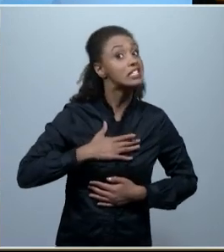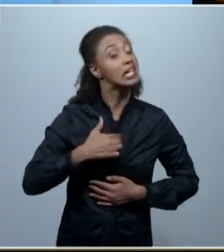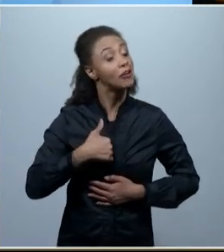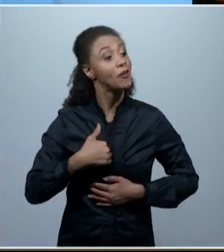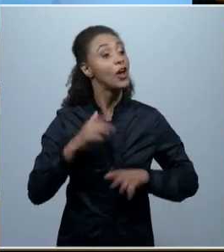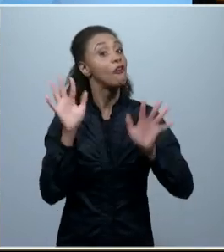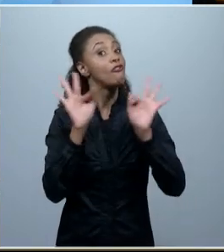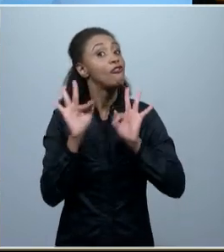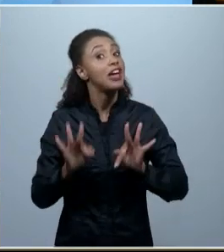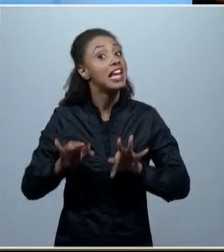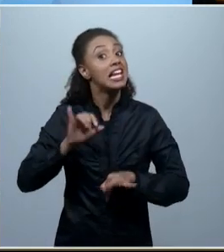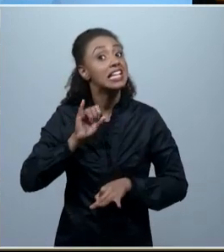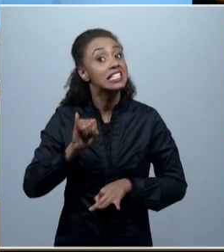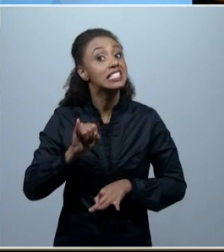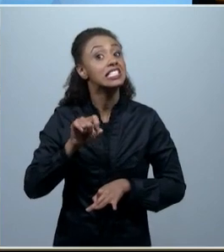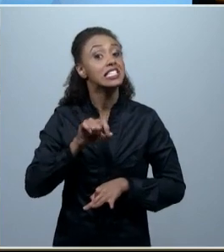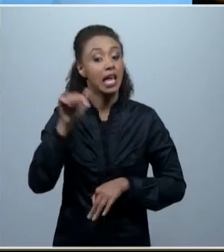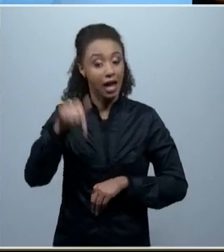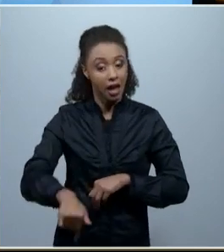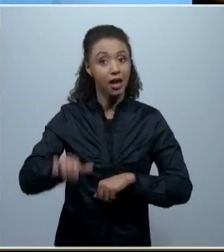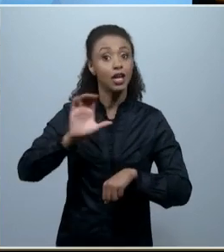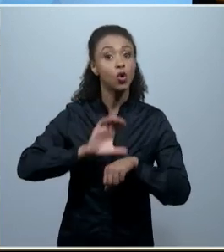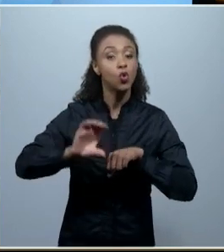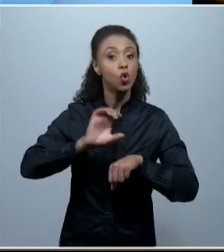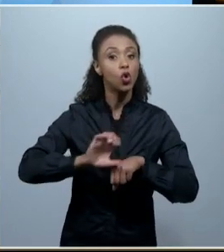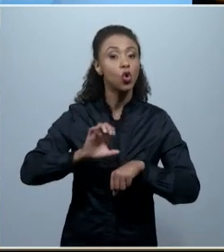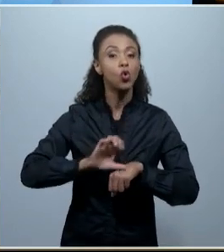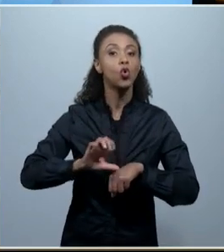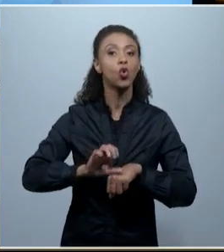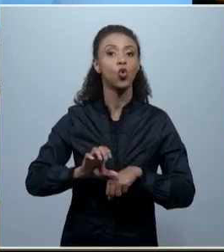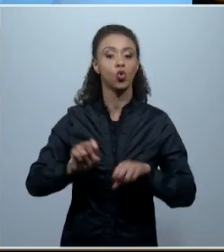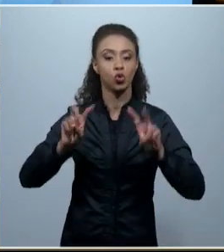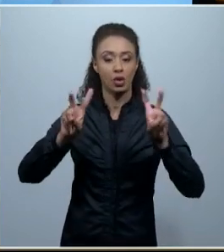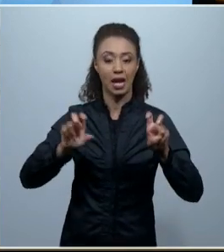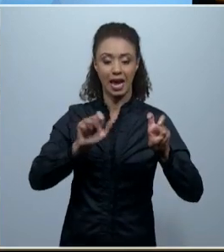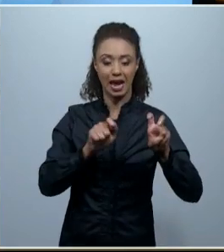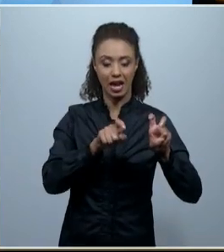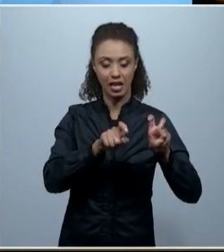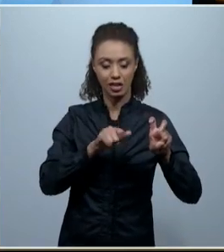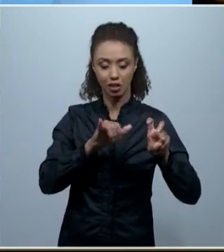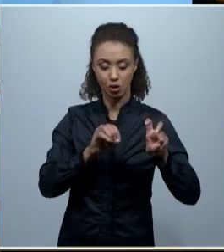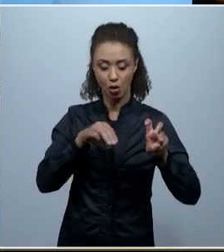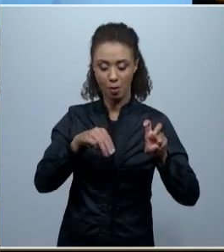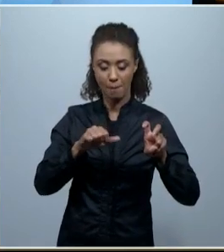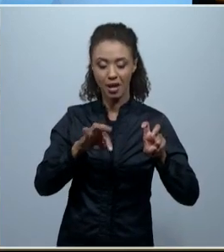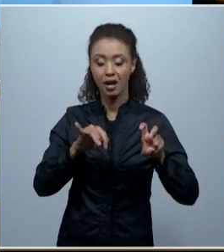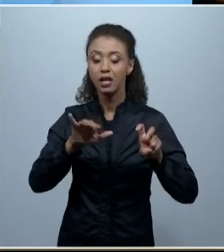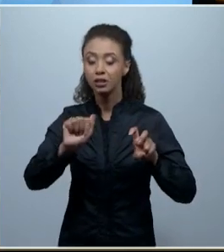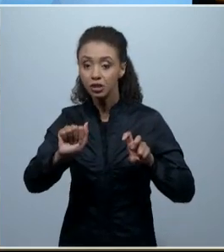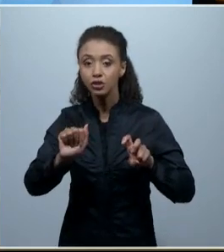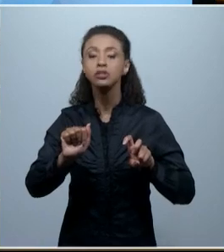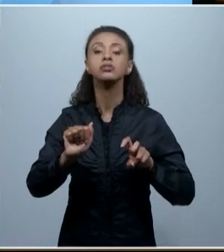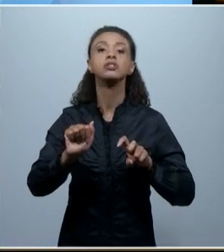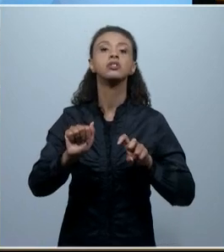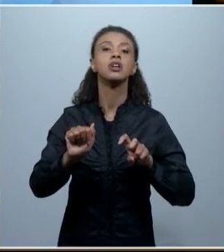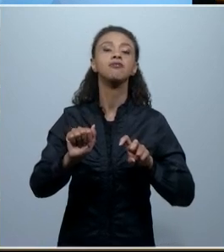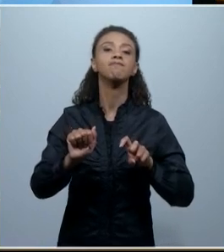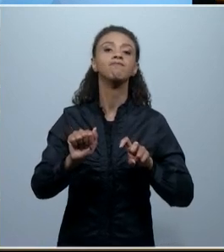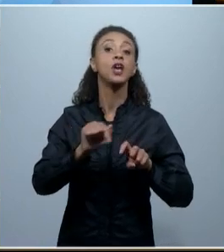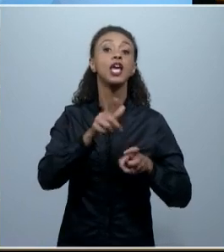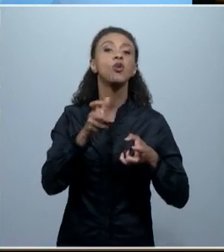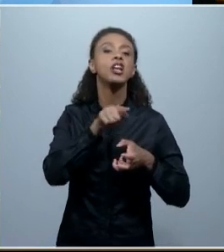se vocês levassem desse curso no sentido da axel mate casa é algo que eu vou usar como uma espécie de